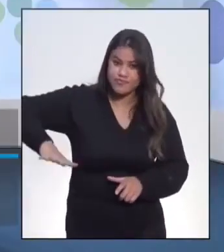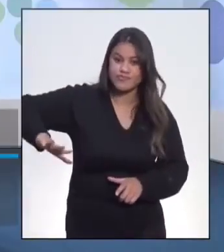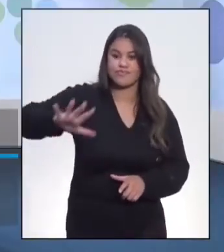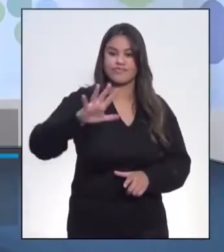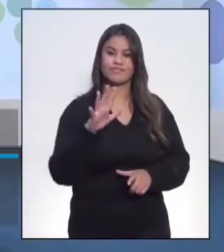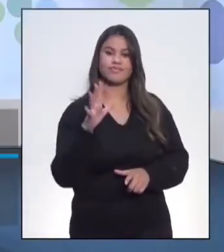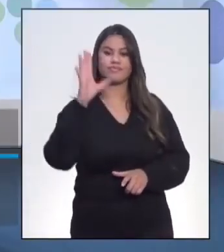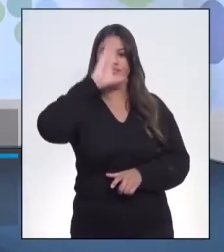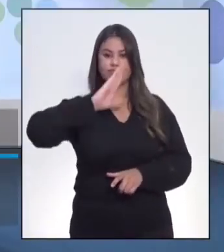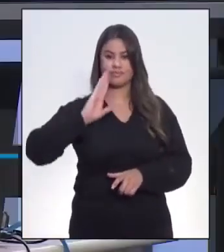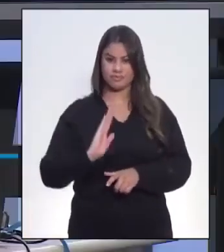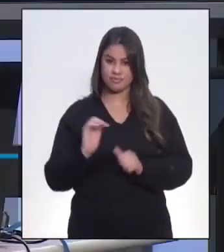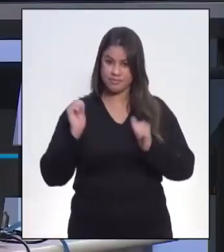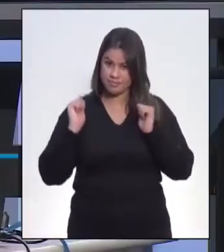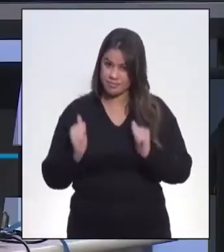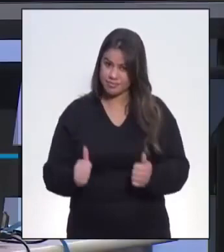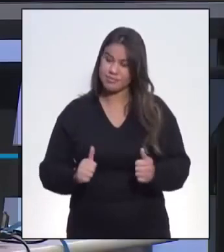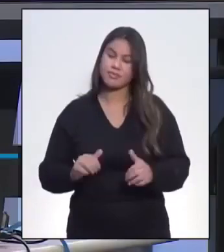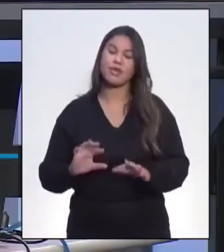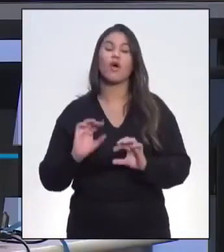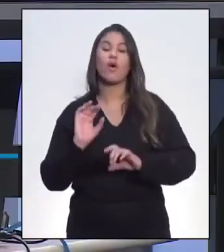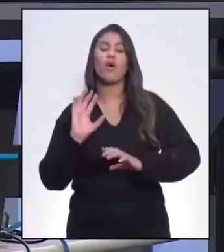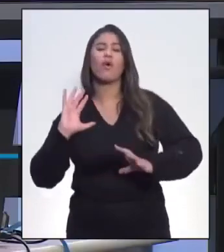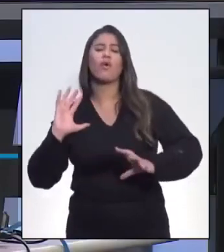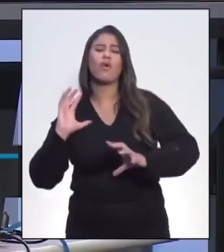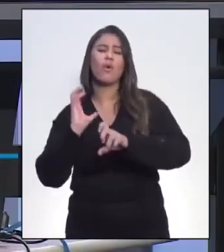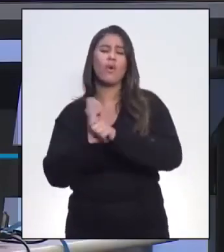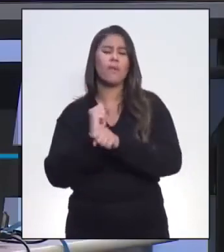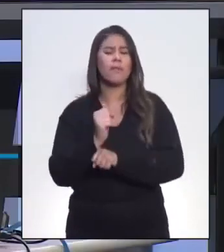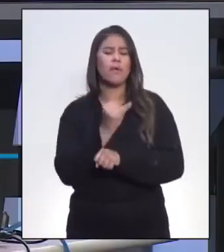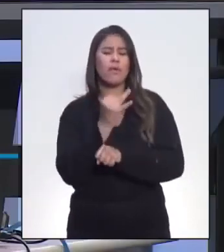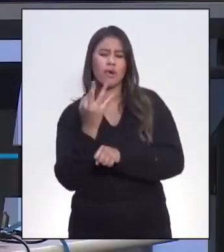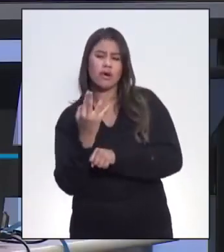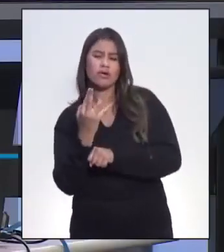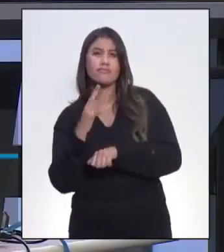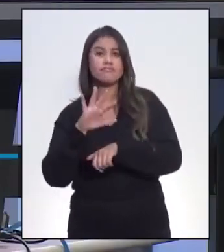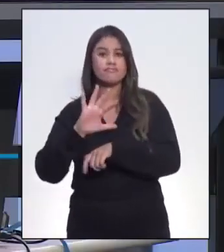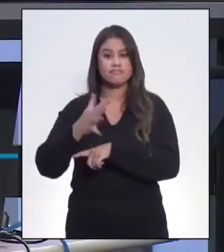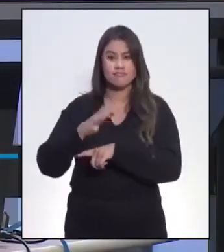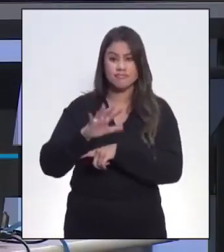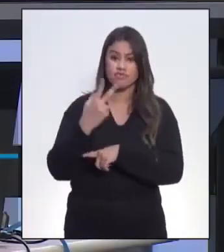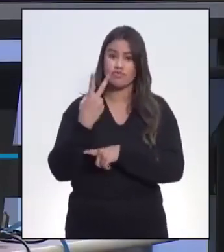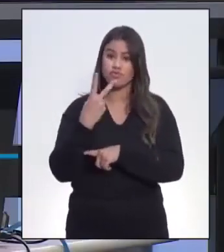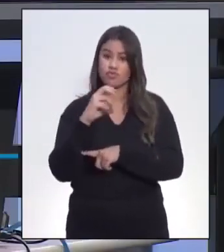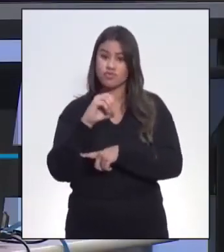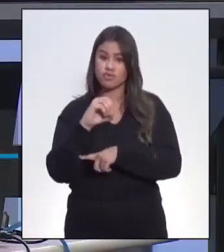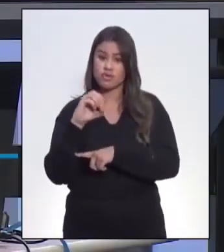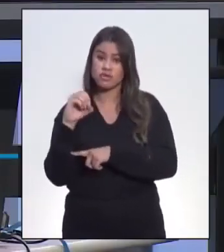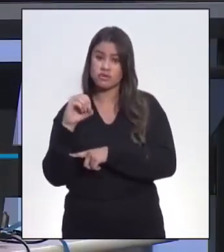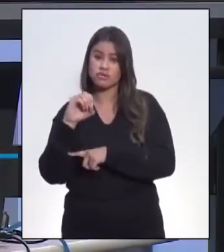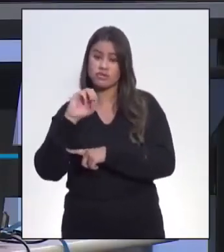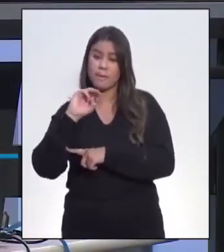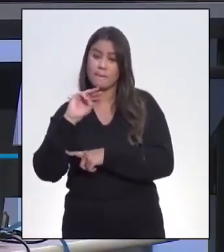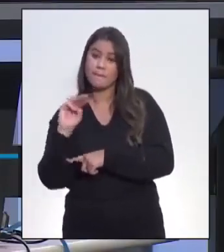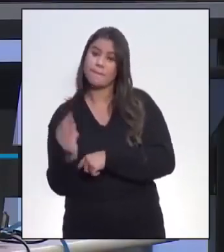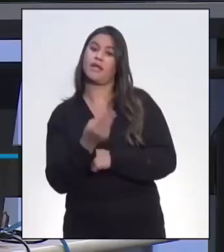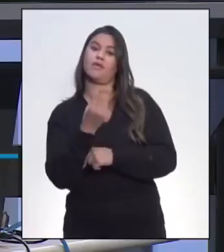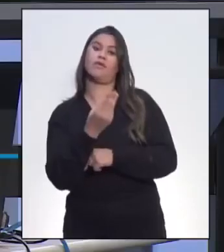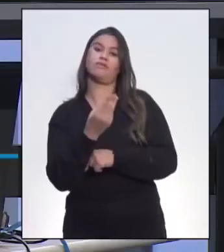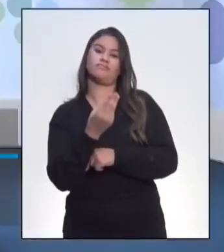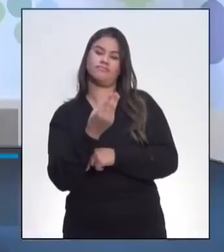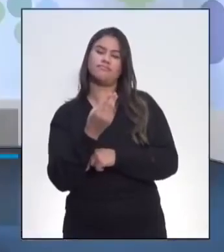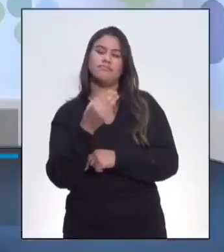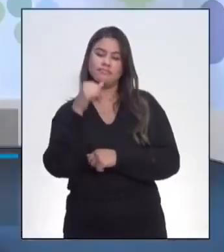os brasileiros, os mais de 200 milhões de brasileiros aí. Então, ele leva em conta